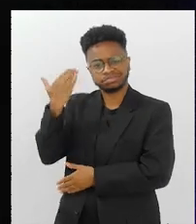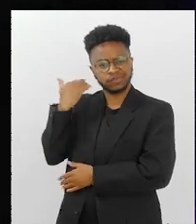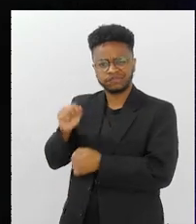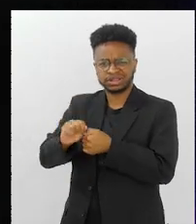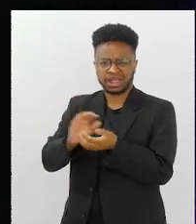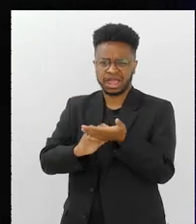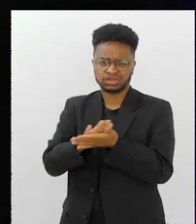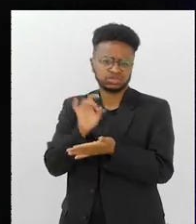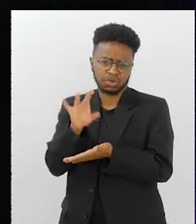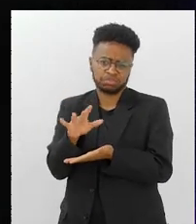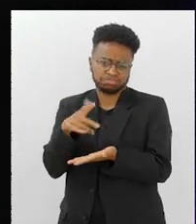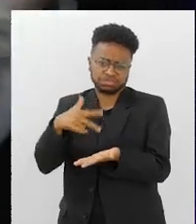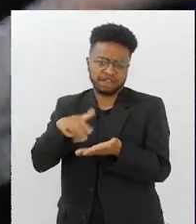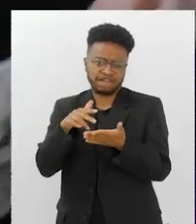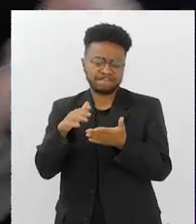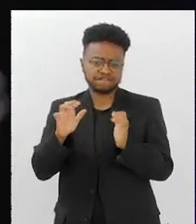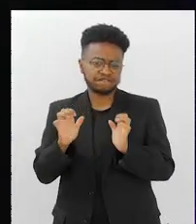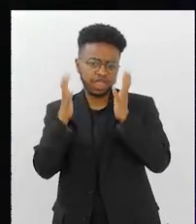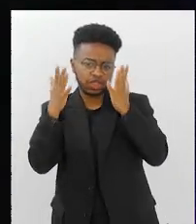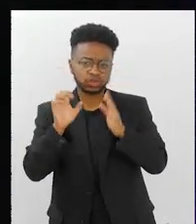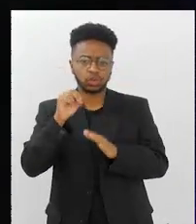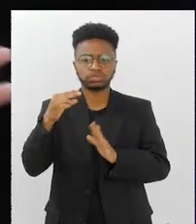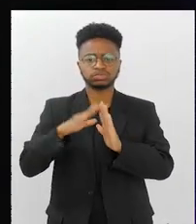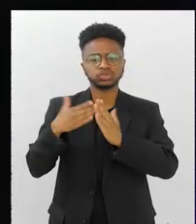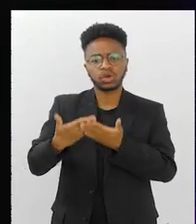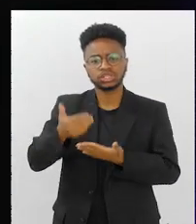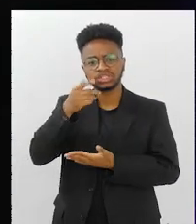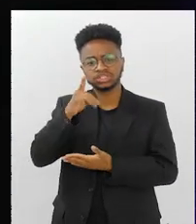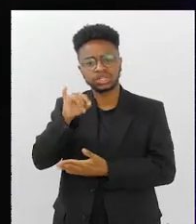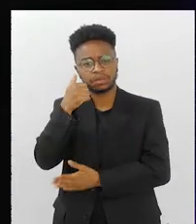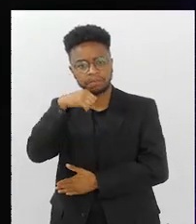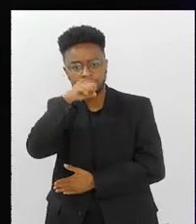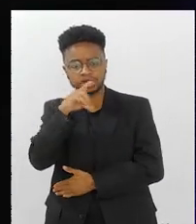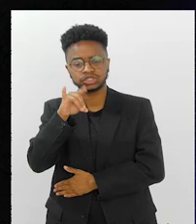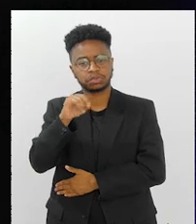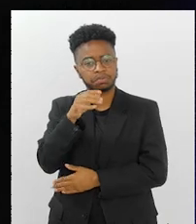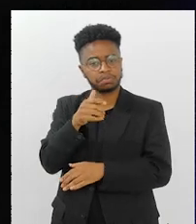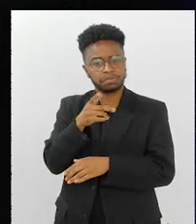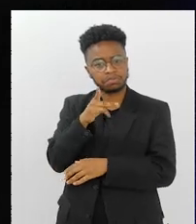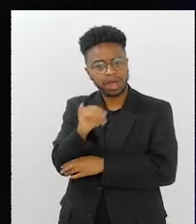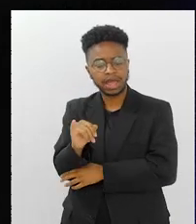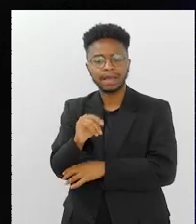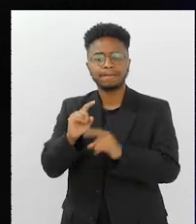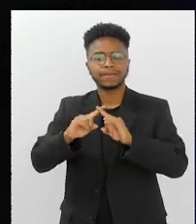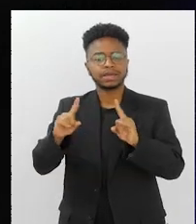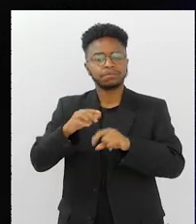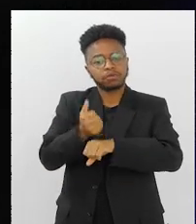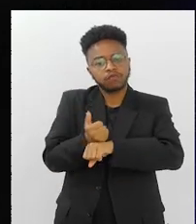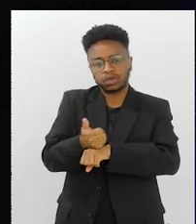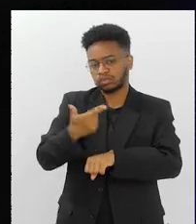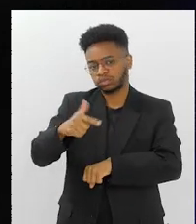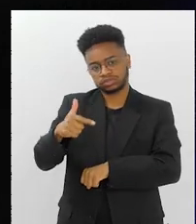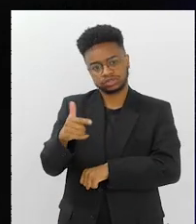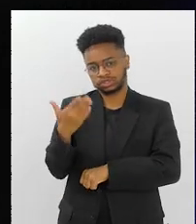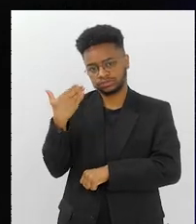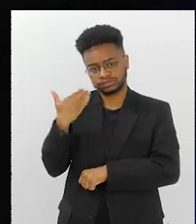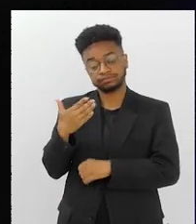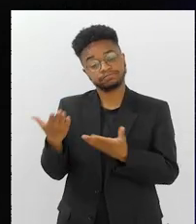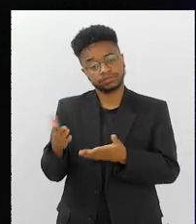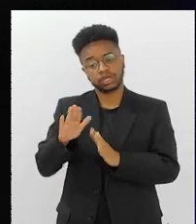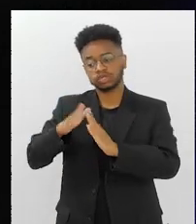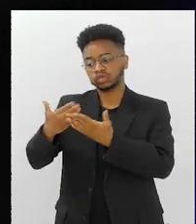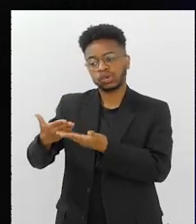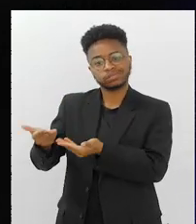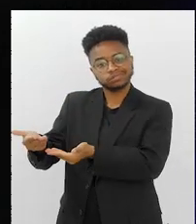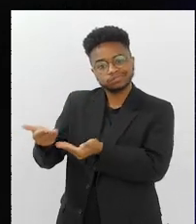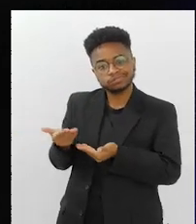eu dançava em festinha na escolinha da minha mãe Dia das Mães dia dos pais mas assim nunca tinha feito algo profissional e foi a primeira escola que me recebeu